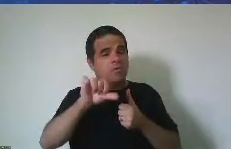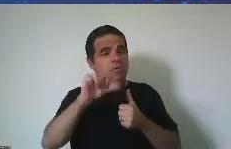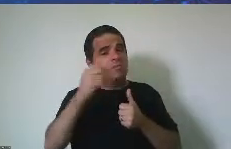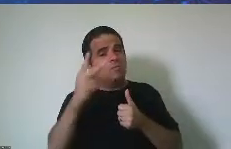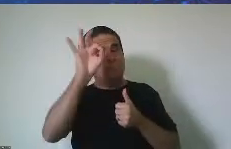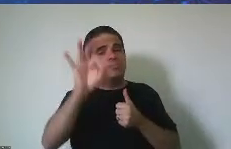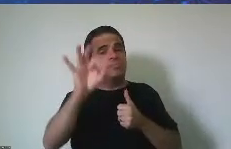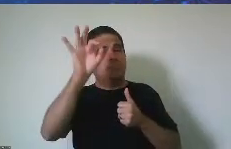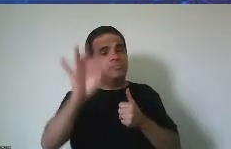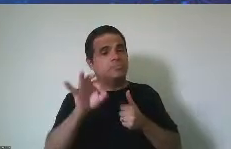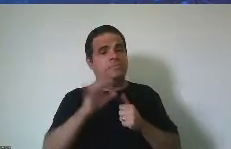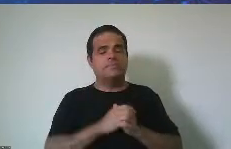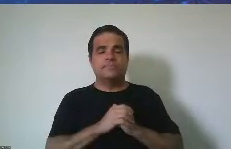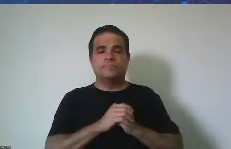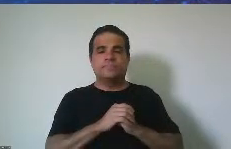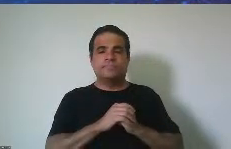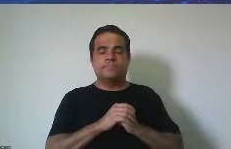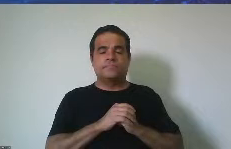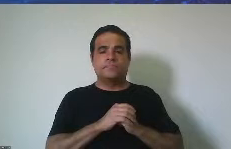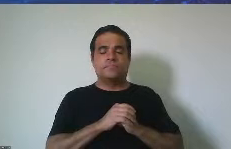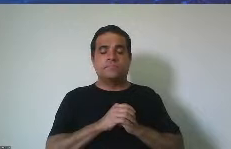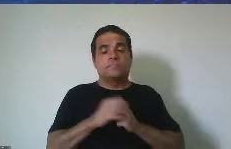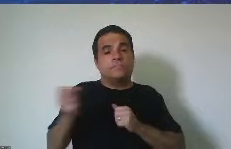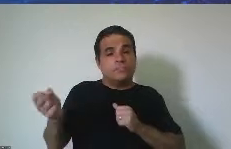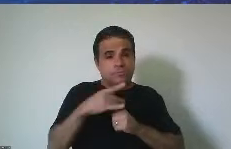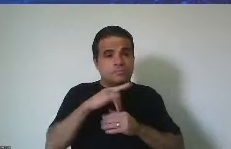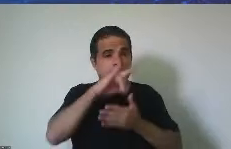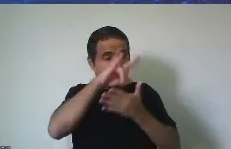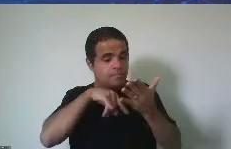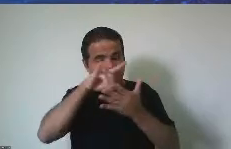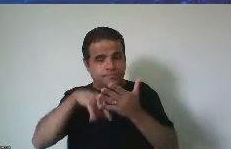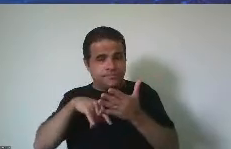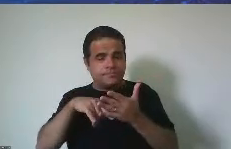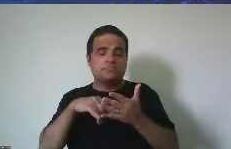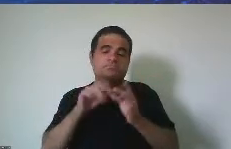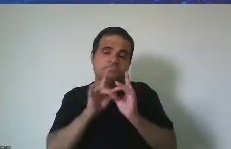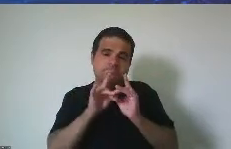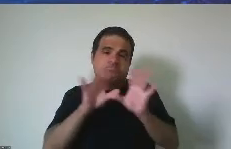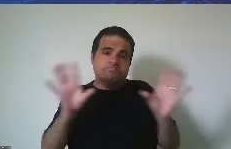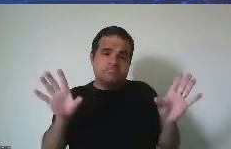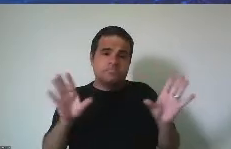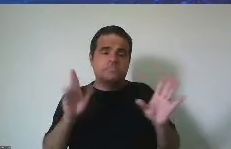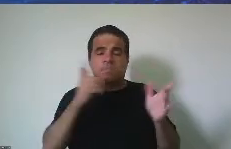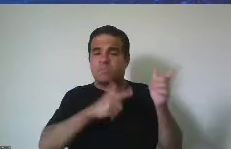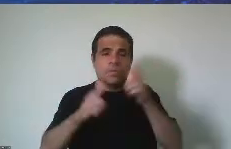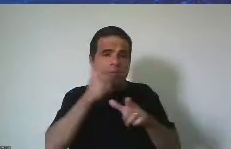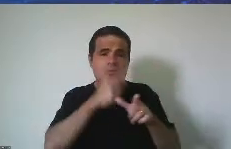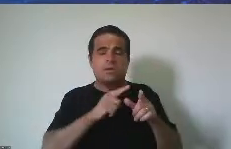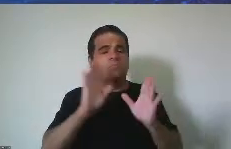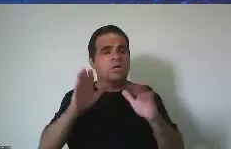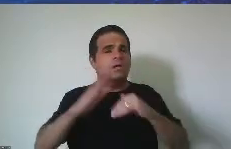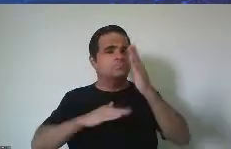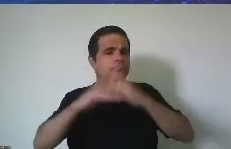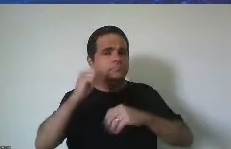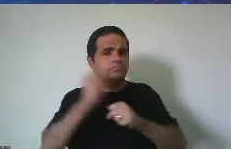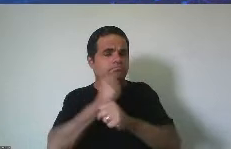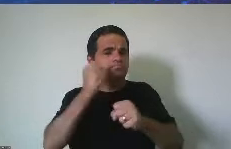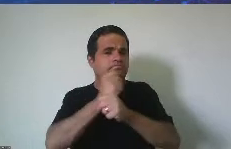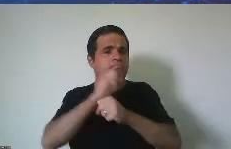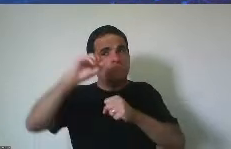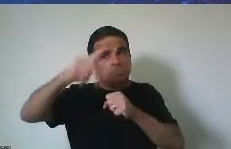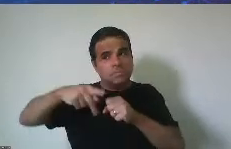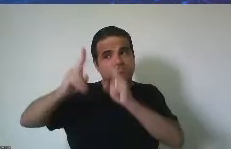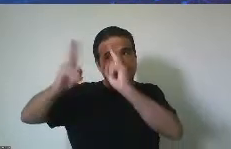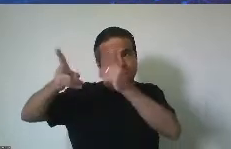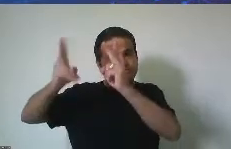e nos novos contratos são as novas concessões que nós ganhamos construímos e hoje estamos operando e mantendo